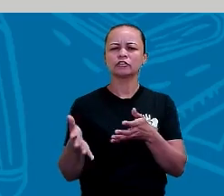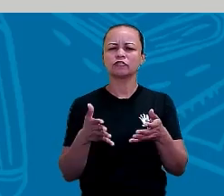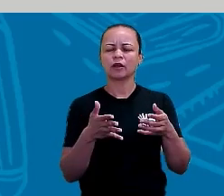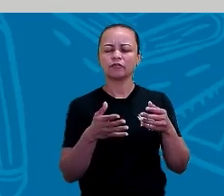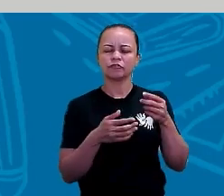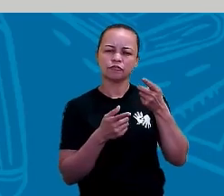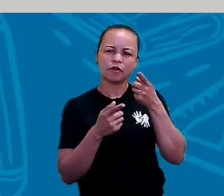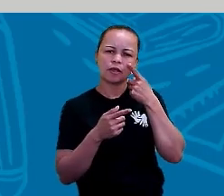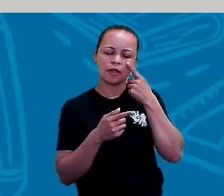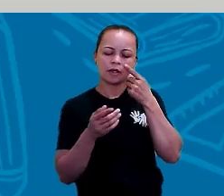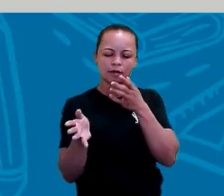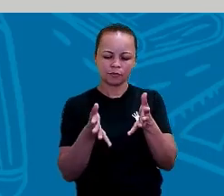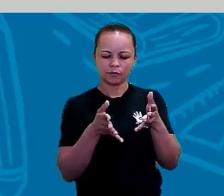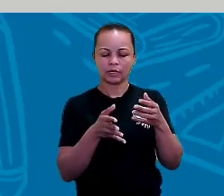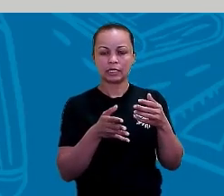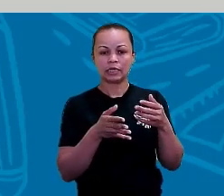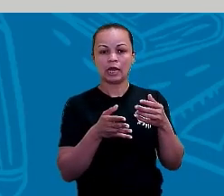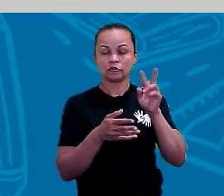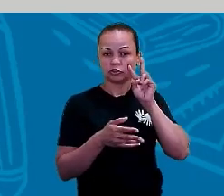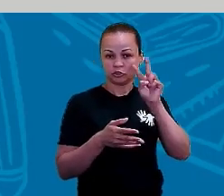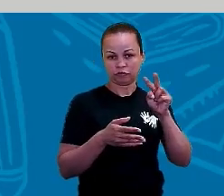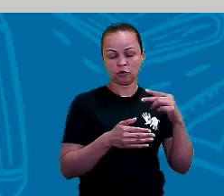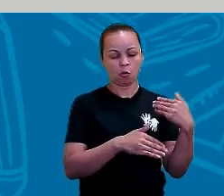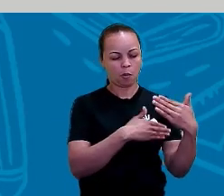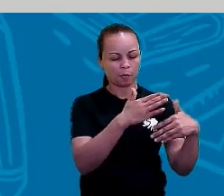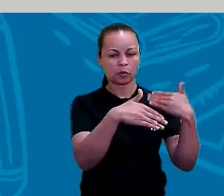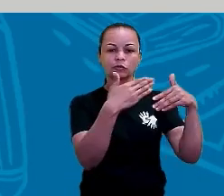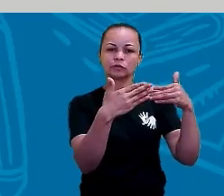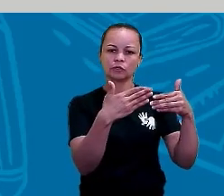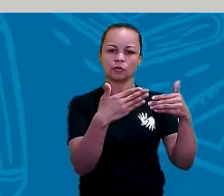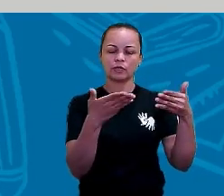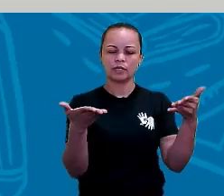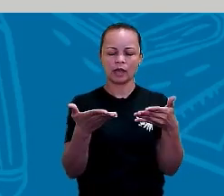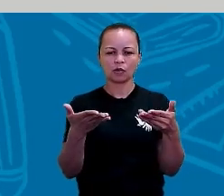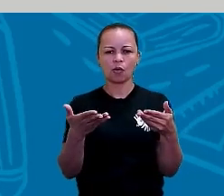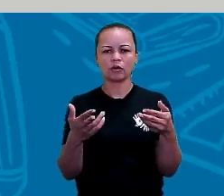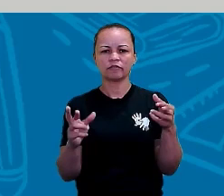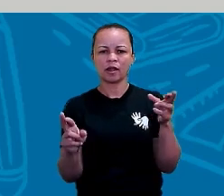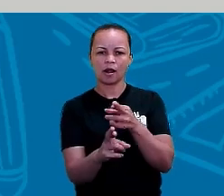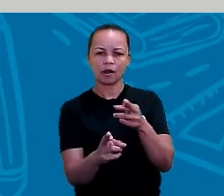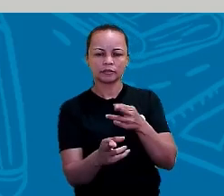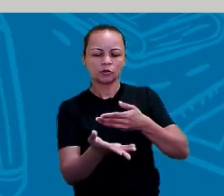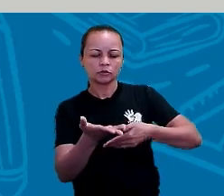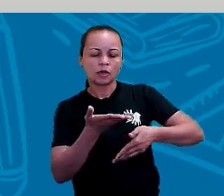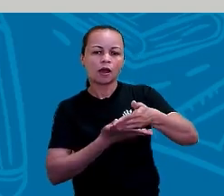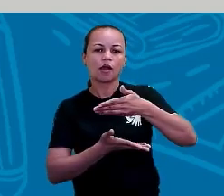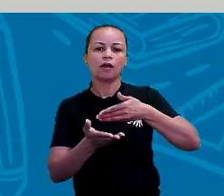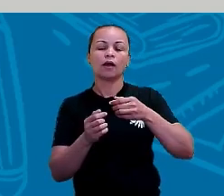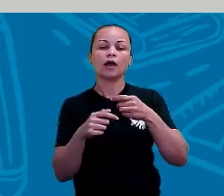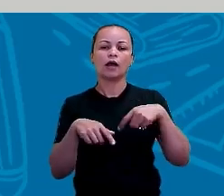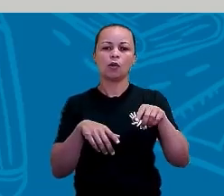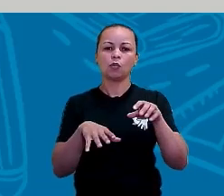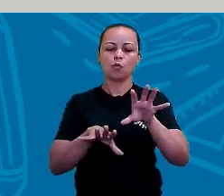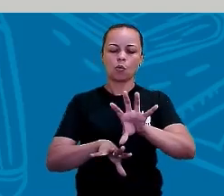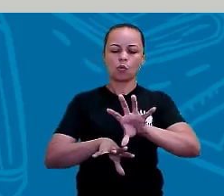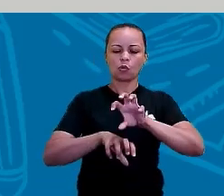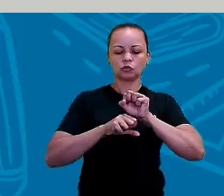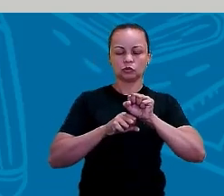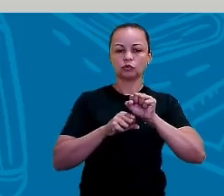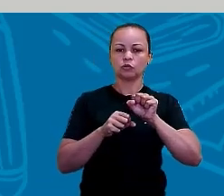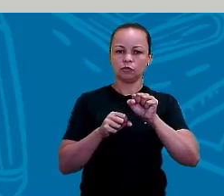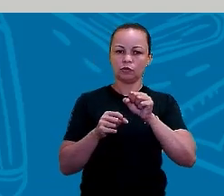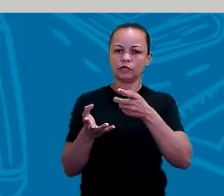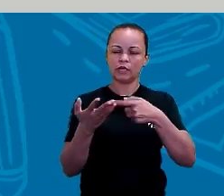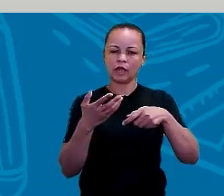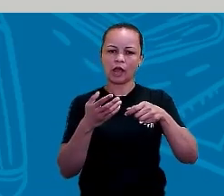gente viu os tipos de modos de produção, tá? E agora a gente vai relacionar a produção, o consumo e a geração